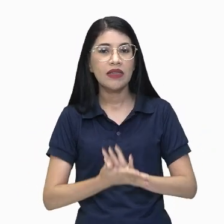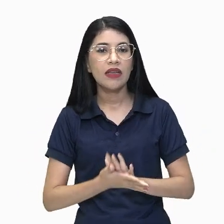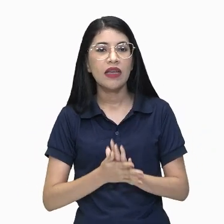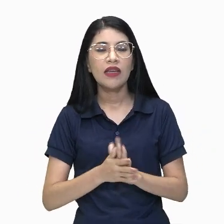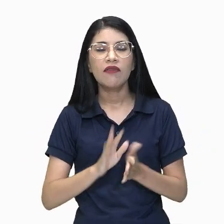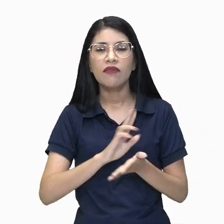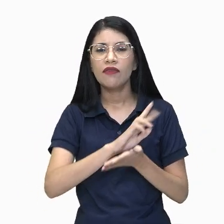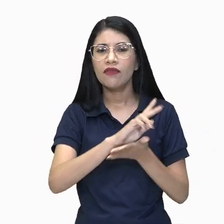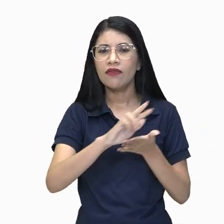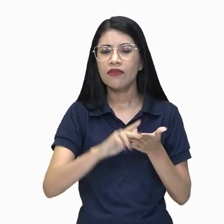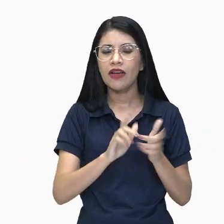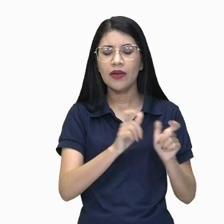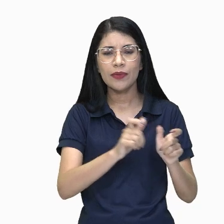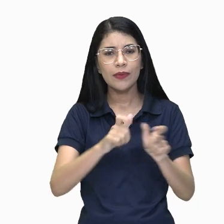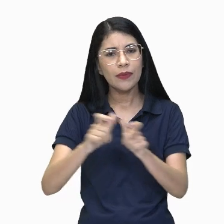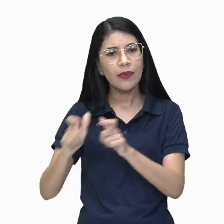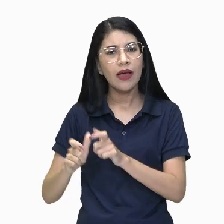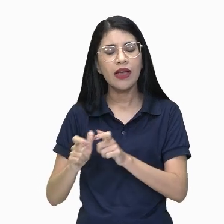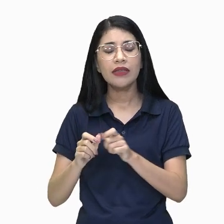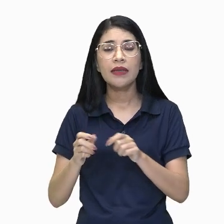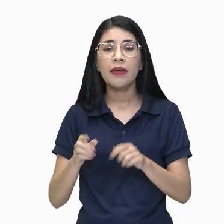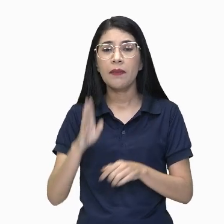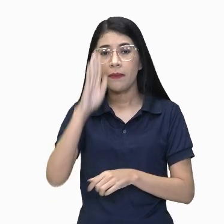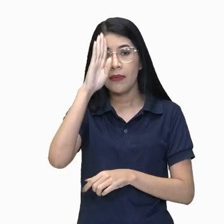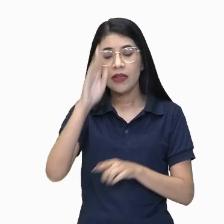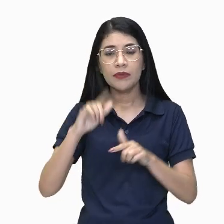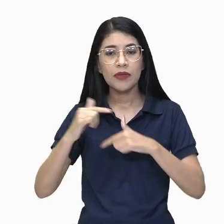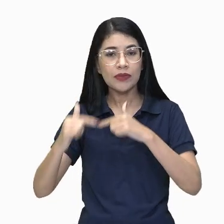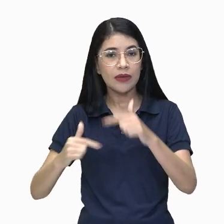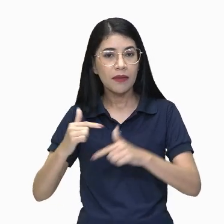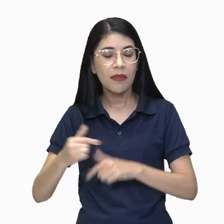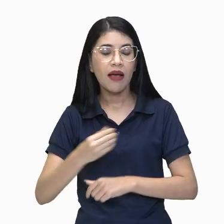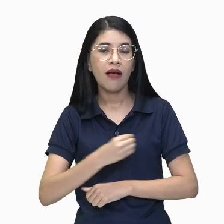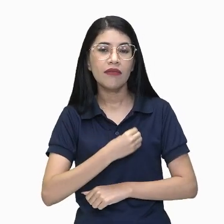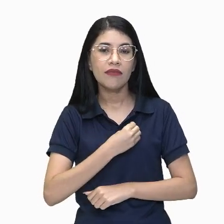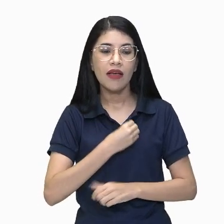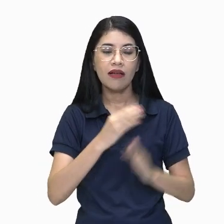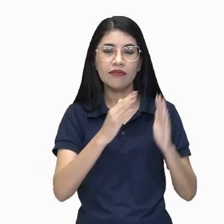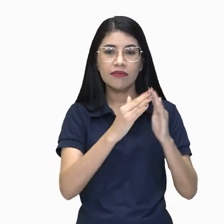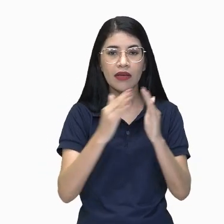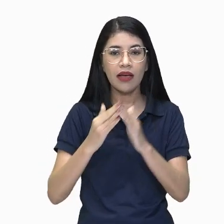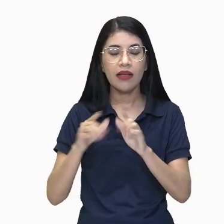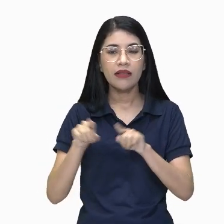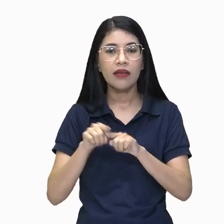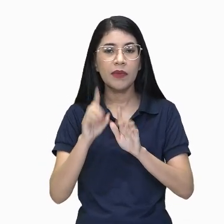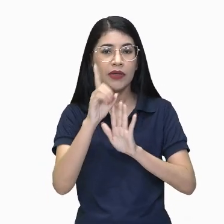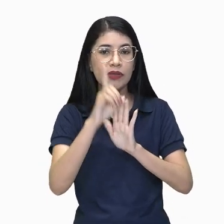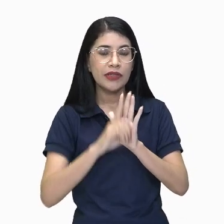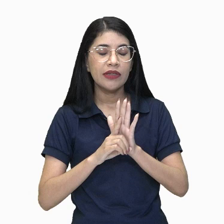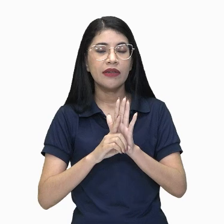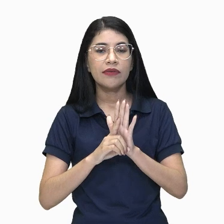vida, incluindo emprego, moradia e direitos civis. Então anotem bem